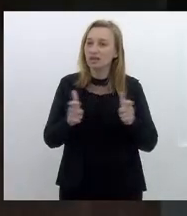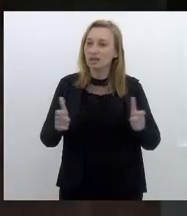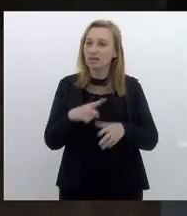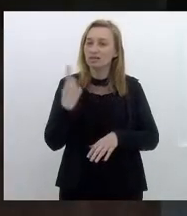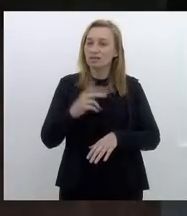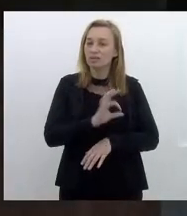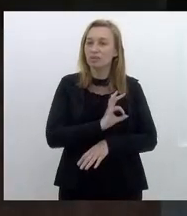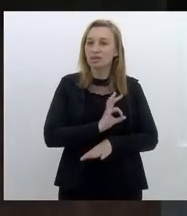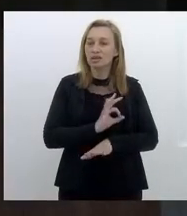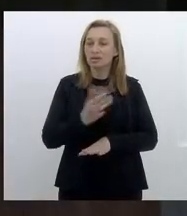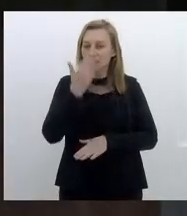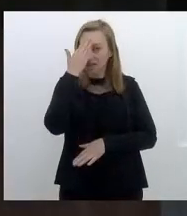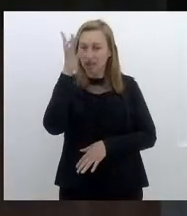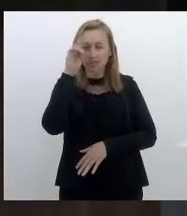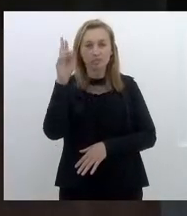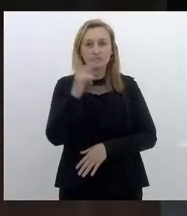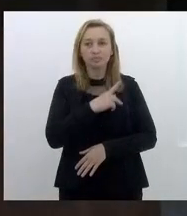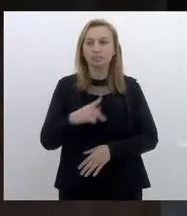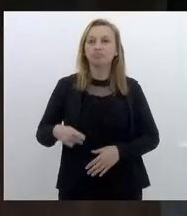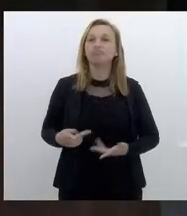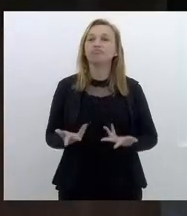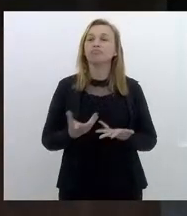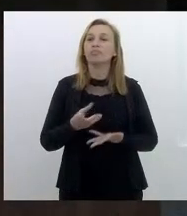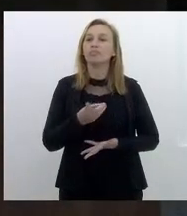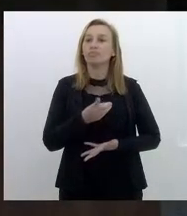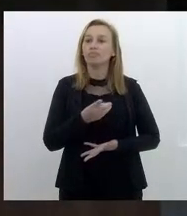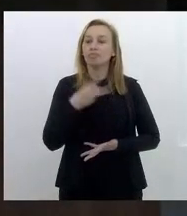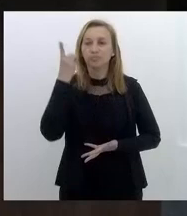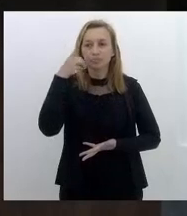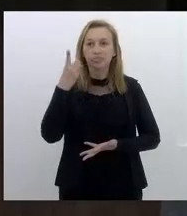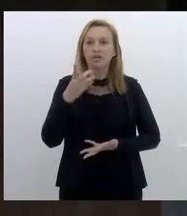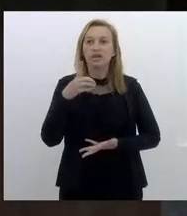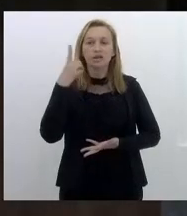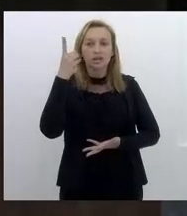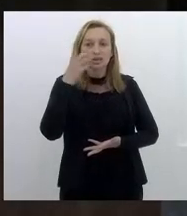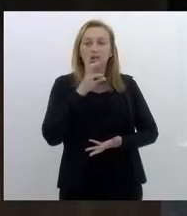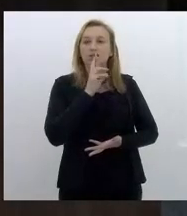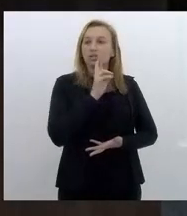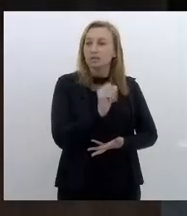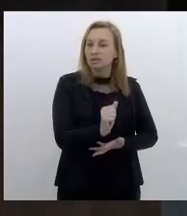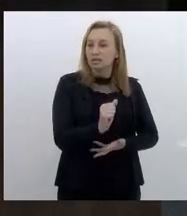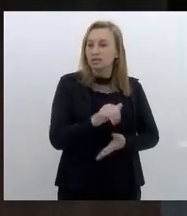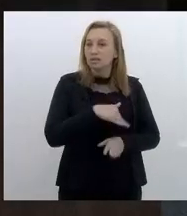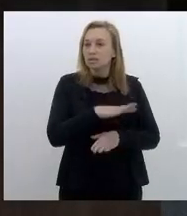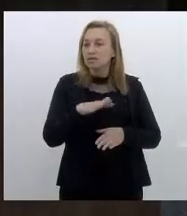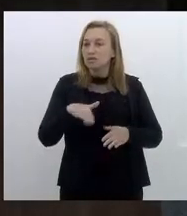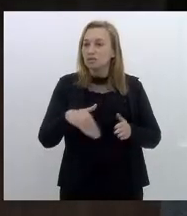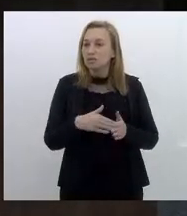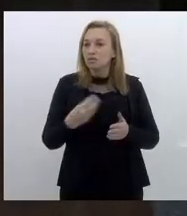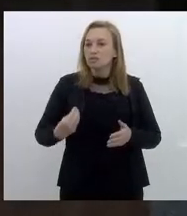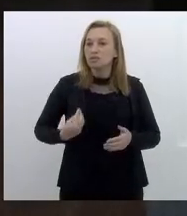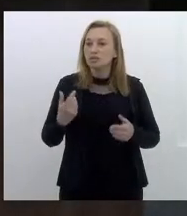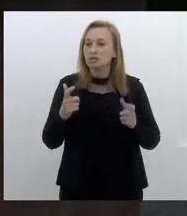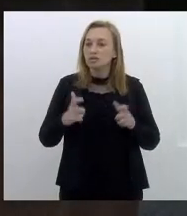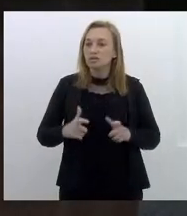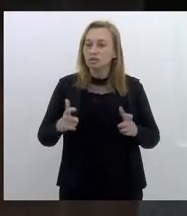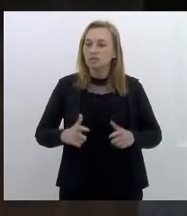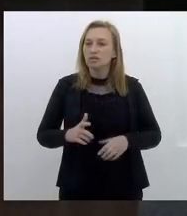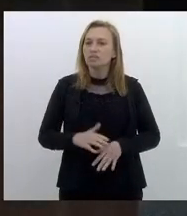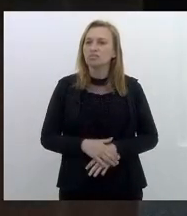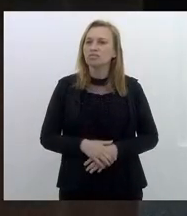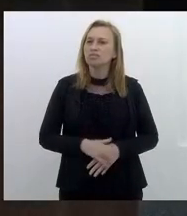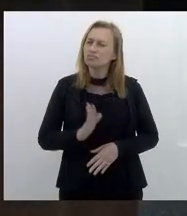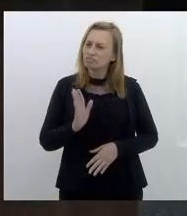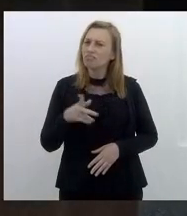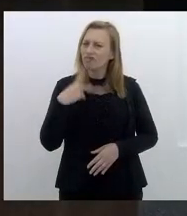Obrigada Deputado é a quero cumprimentar o deputado Rodrigo Amorim a mesa e os demais presente foi